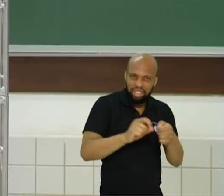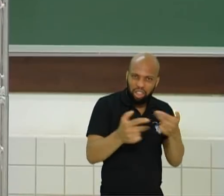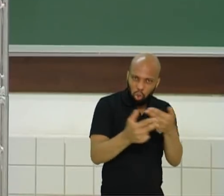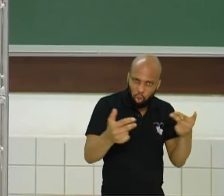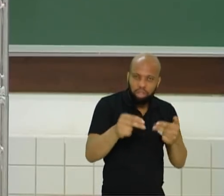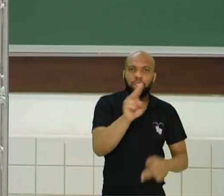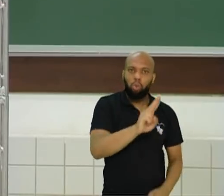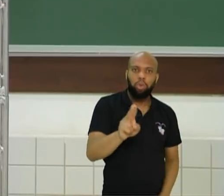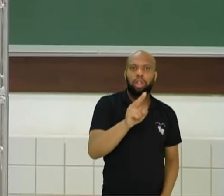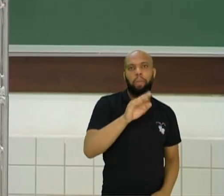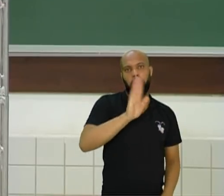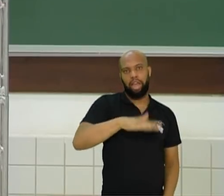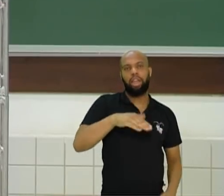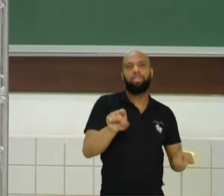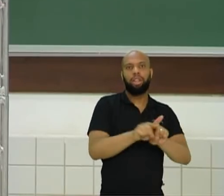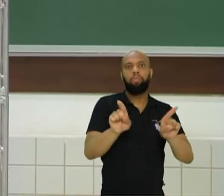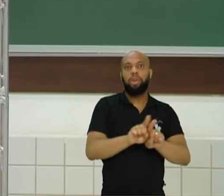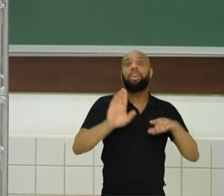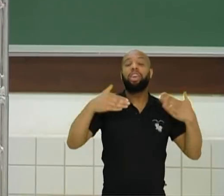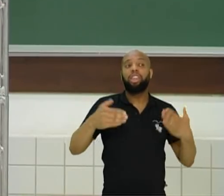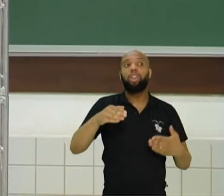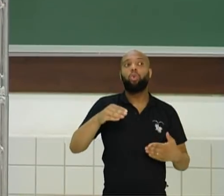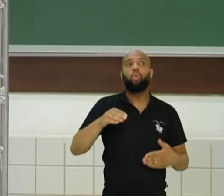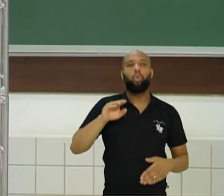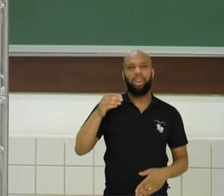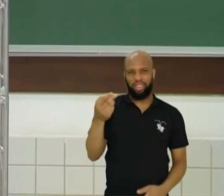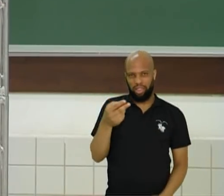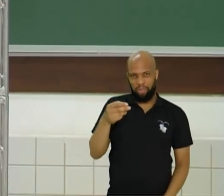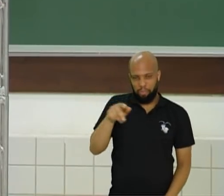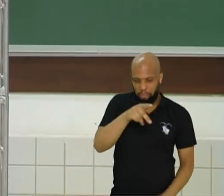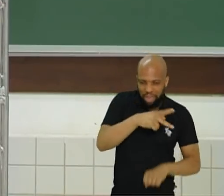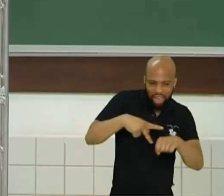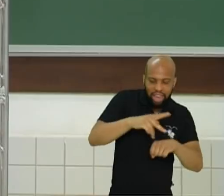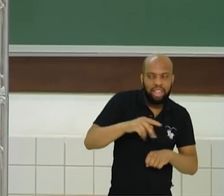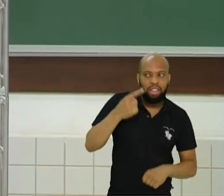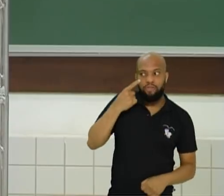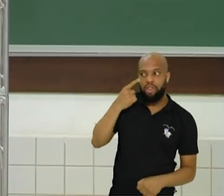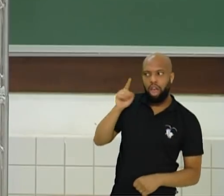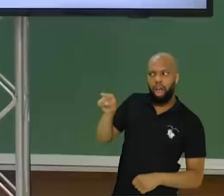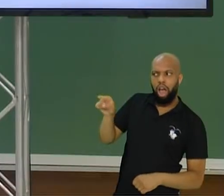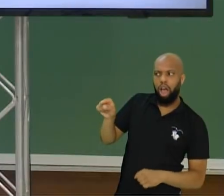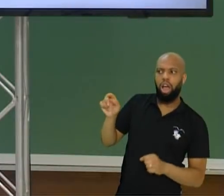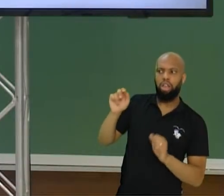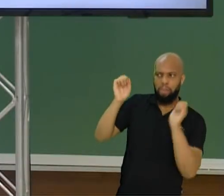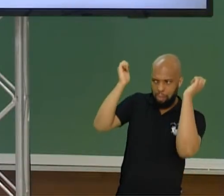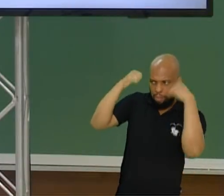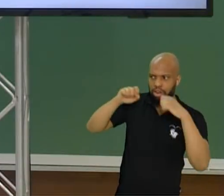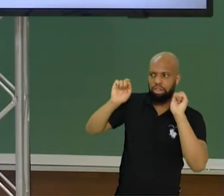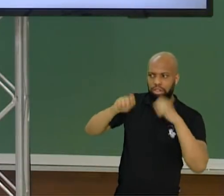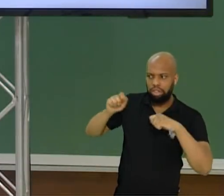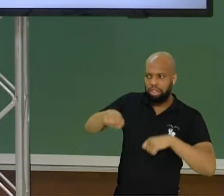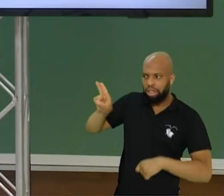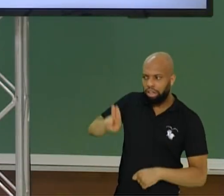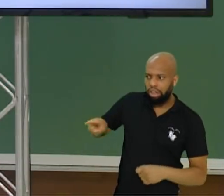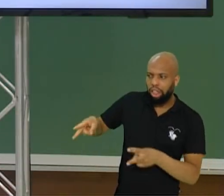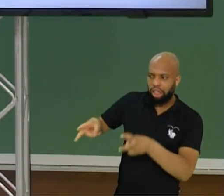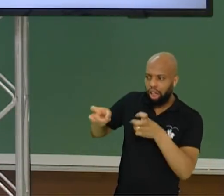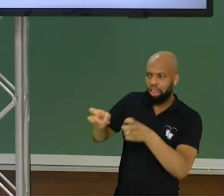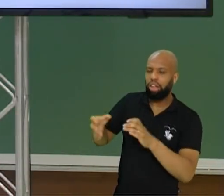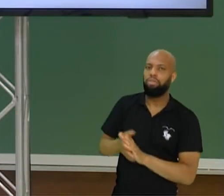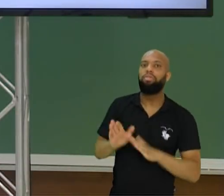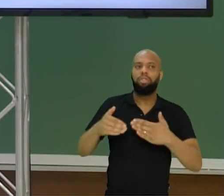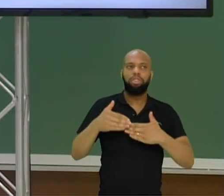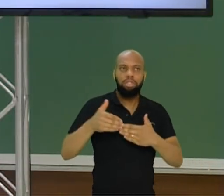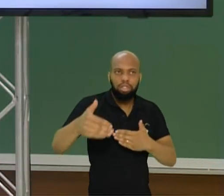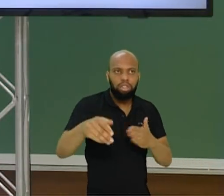uma oportunidade de ampliar o seu polo industrial. Então, essa industrialização no México, ela ocorre